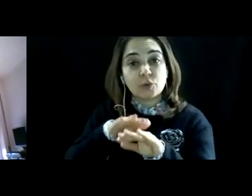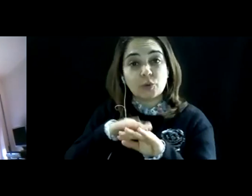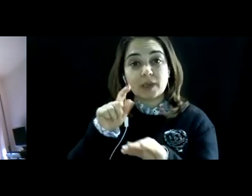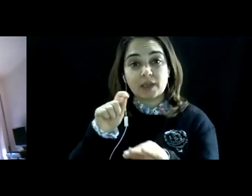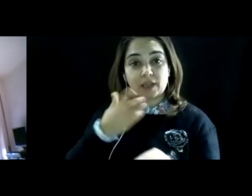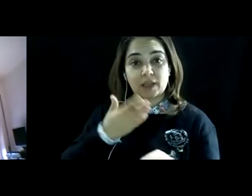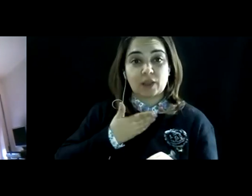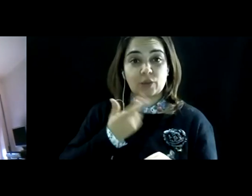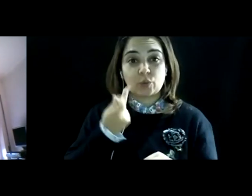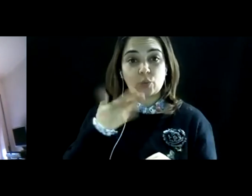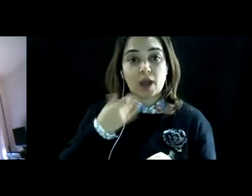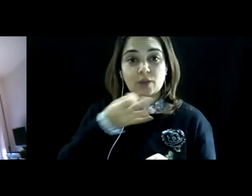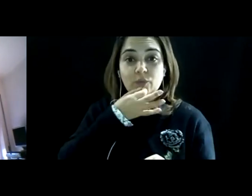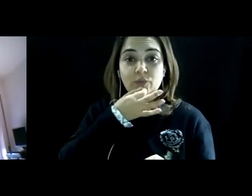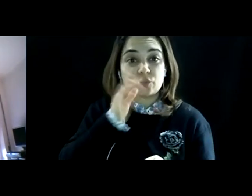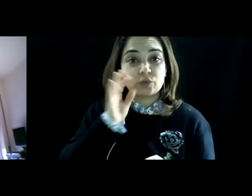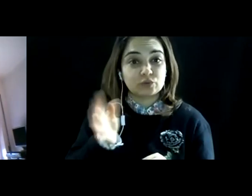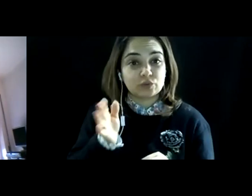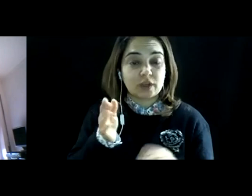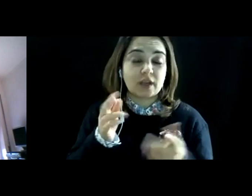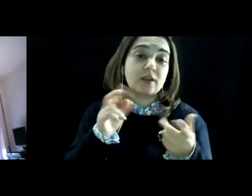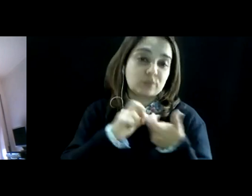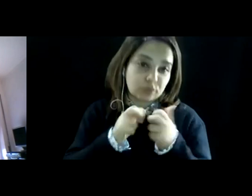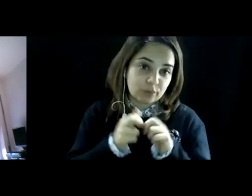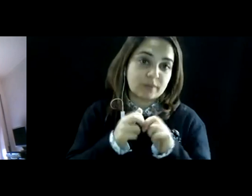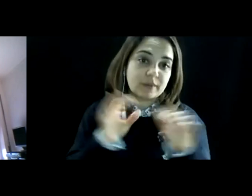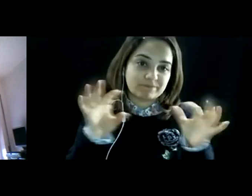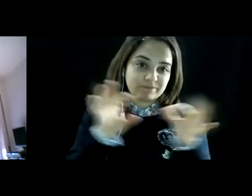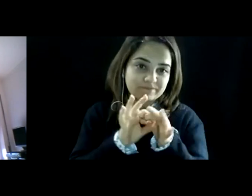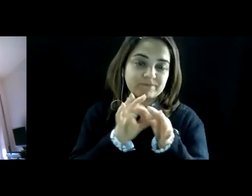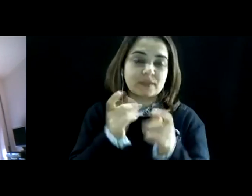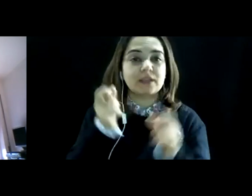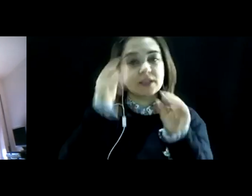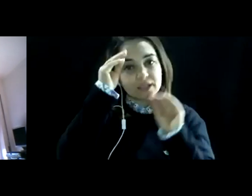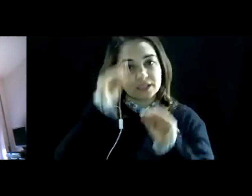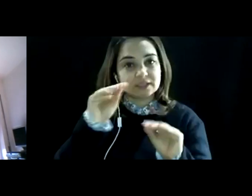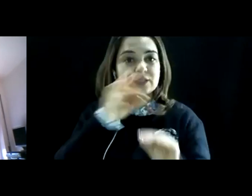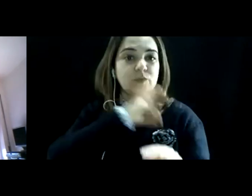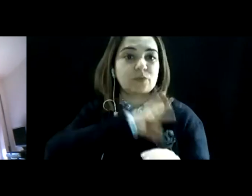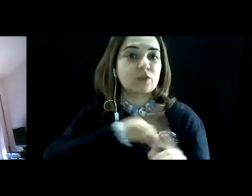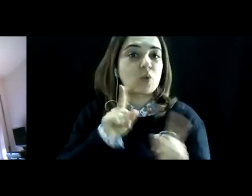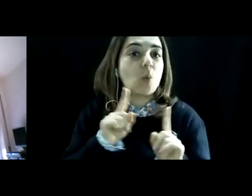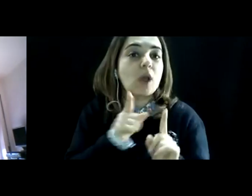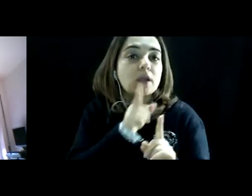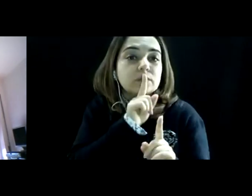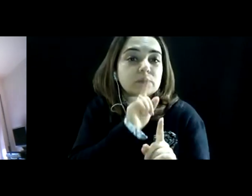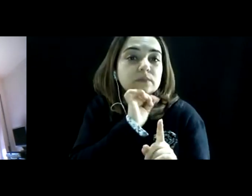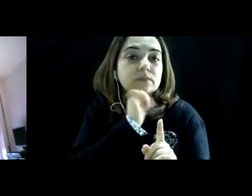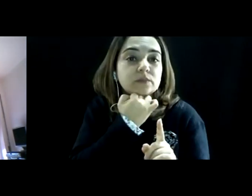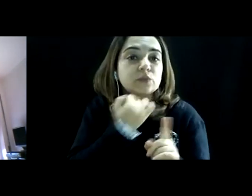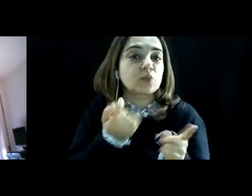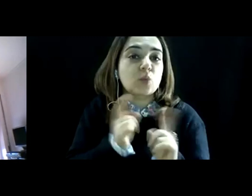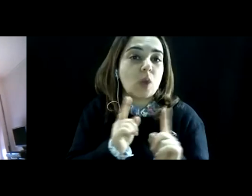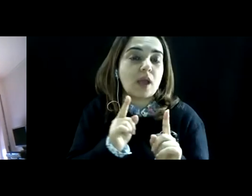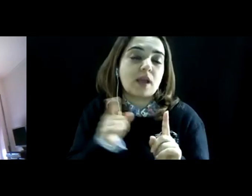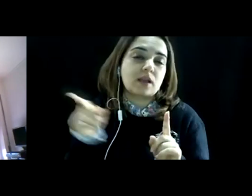porque... Lá está, a problemática do ensino profissional não é uma coisa muito escondida. qualquer pessoa que aqui esteja e que se debruça um bocado sobre isso, que tem